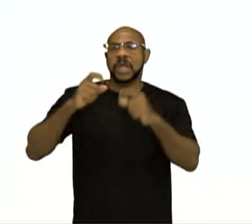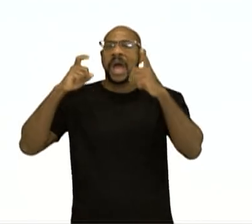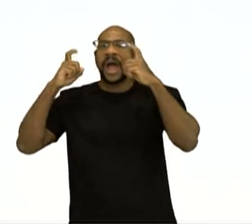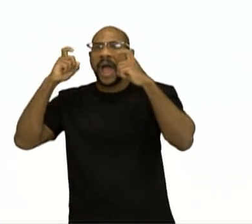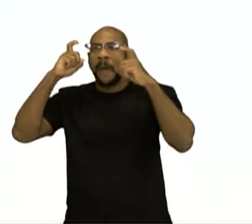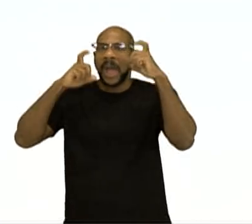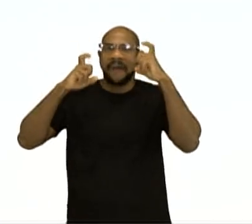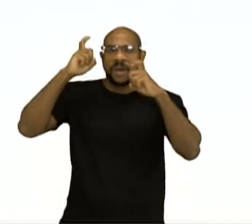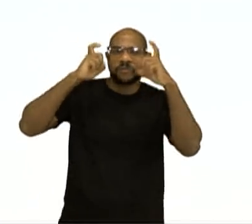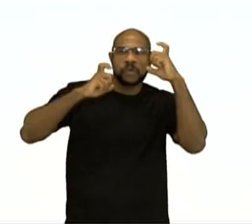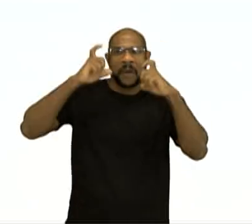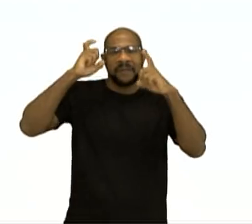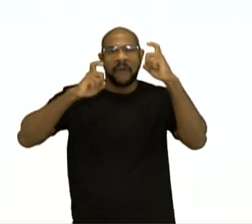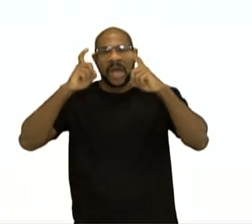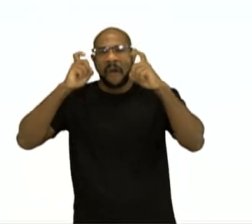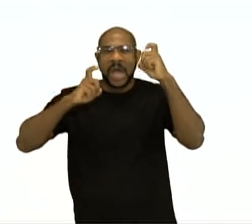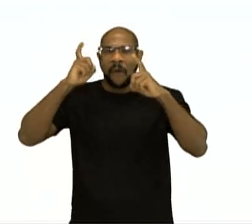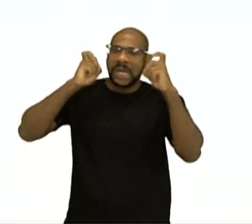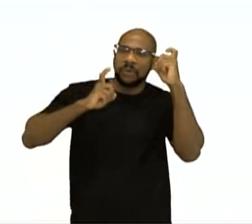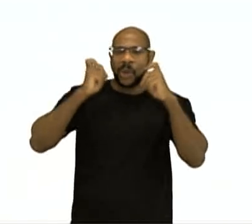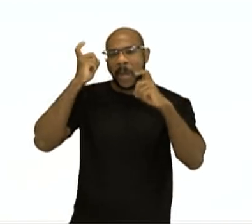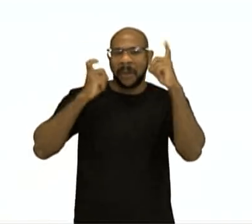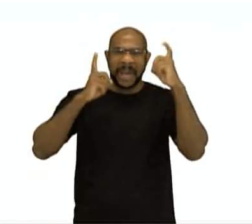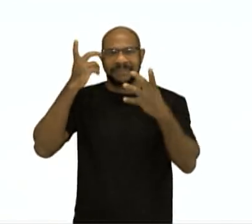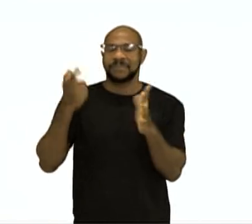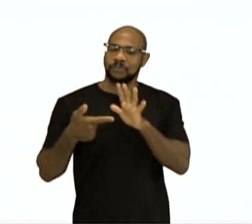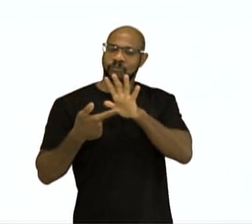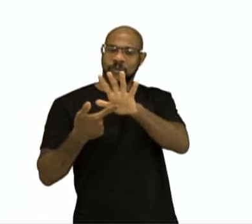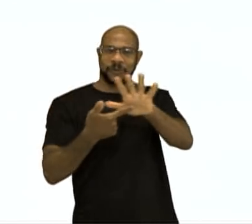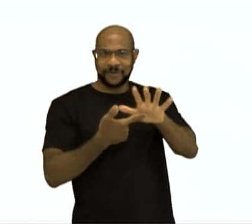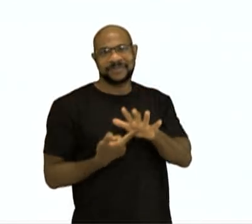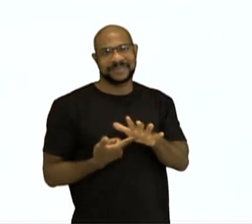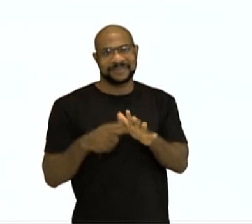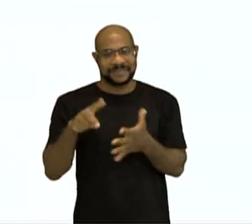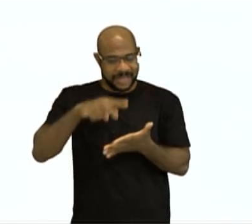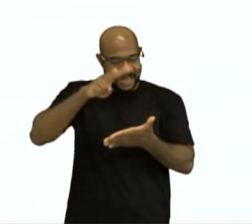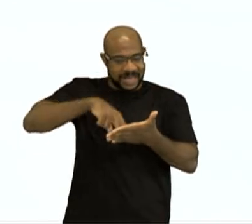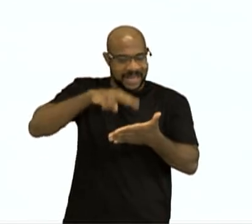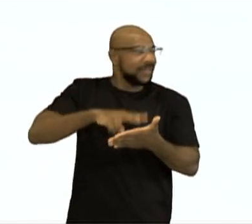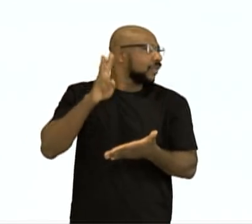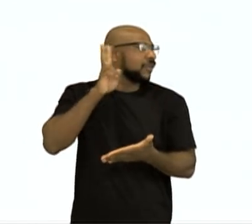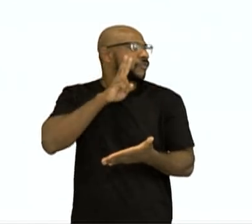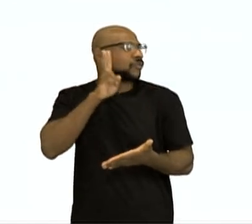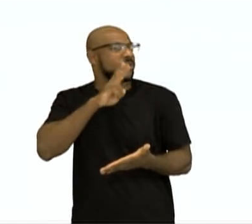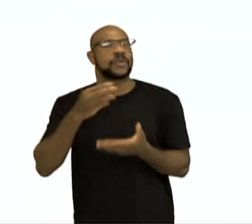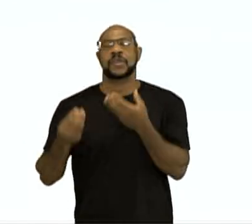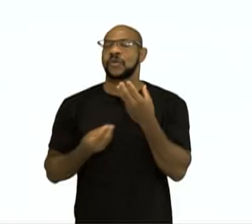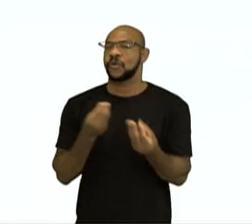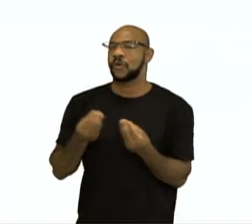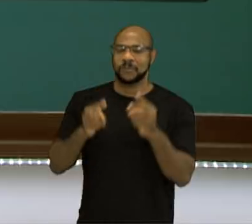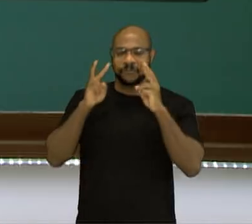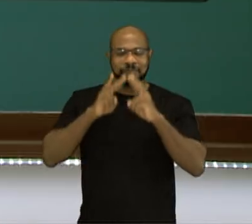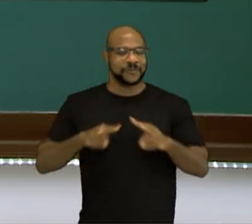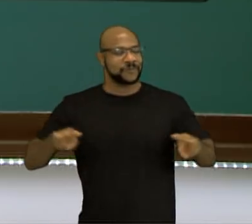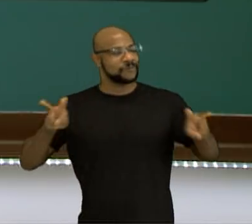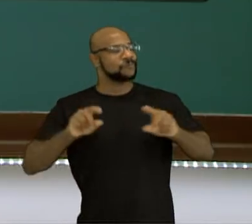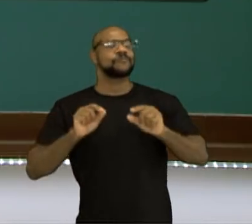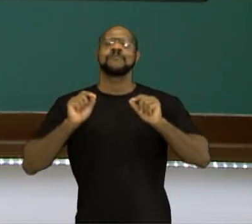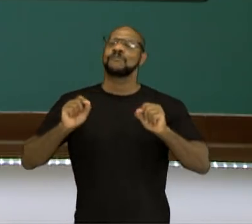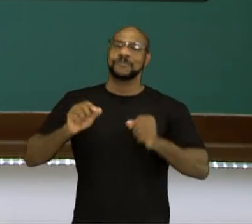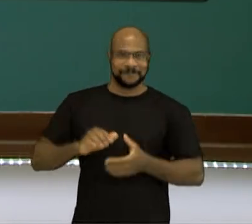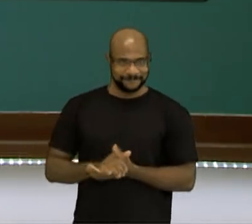do rosto e vai transmitindo isso para quem está lendo a história, para quem está visualizando, não é mesmo?